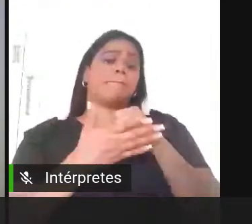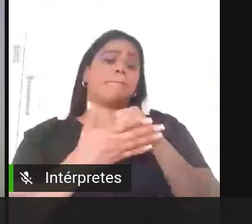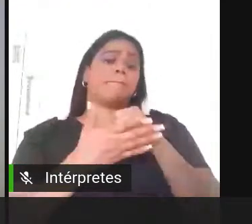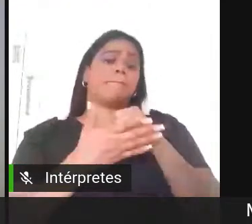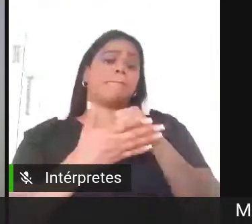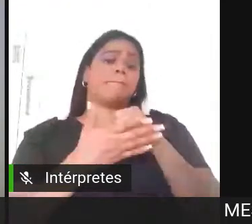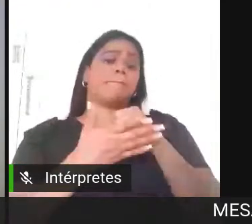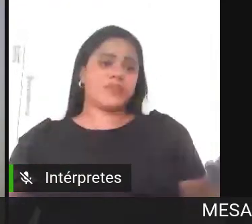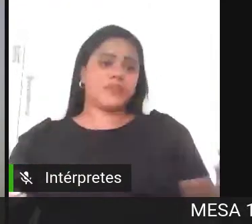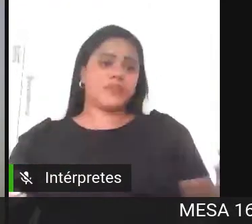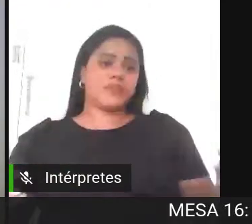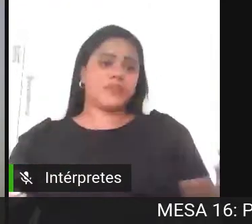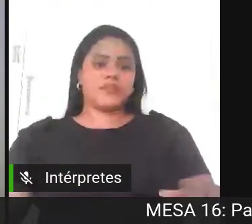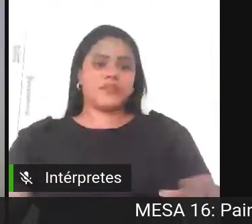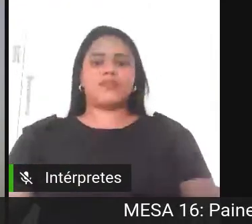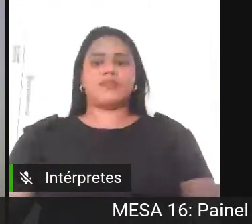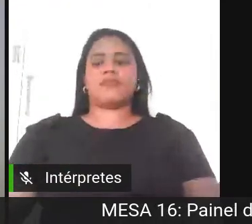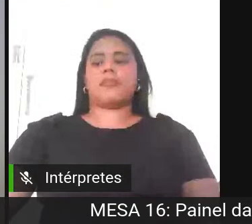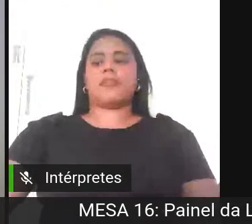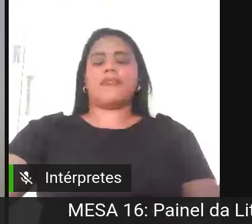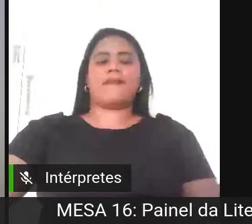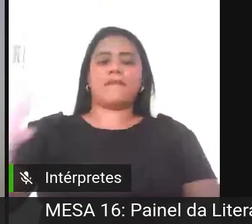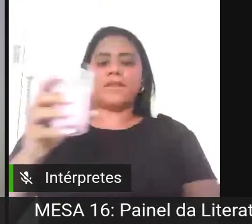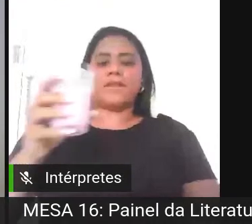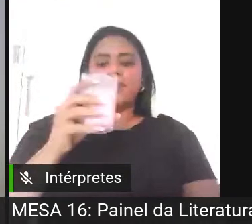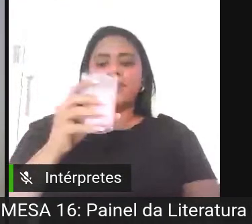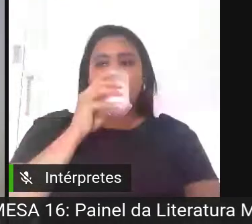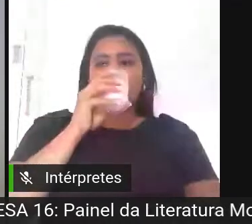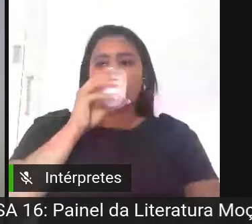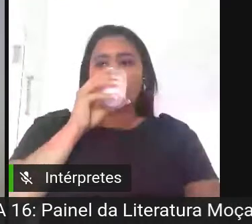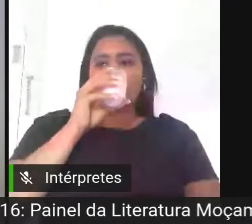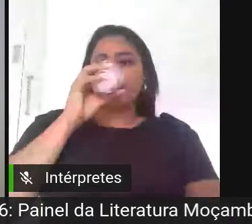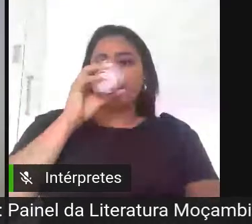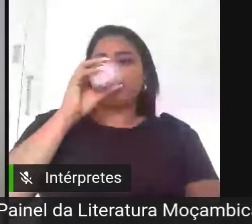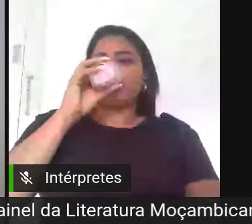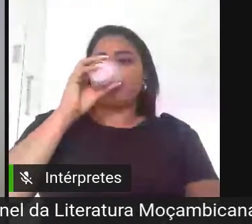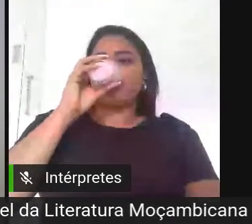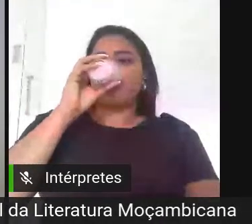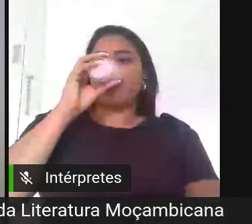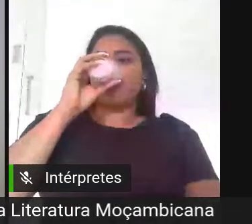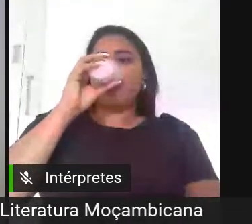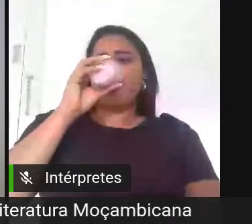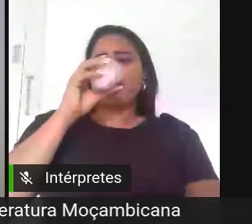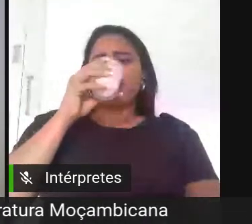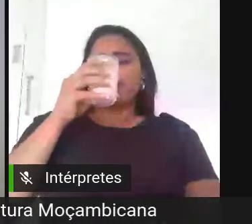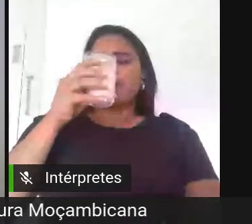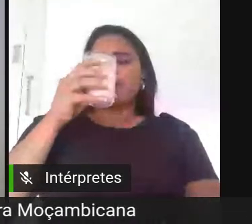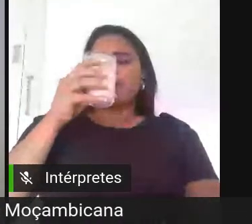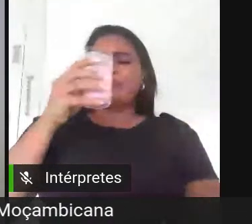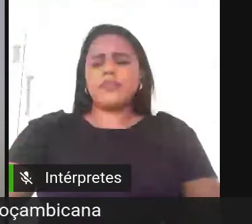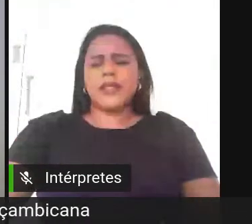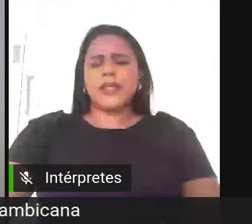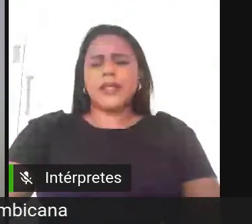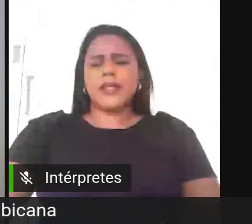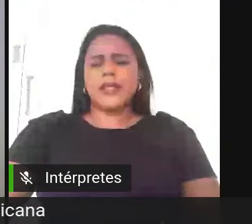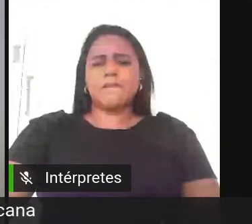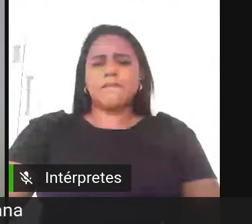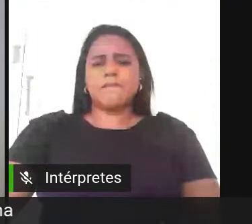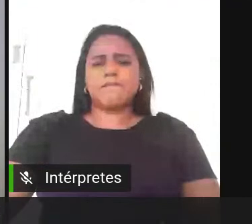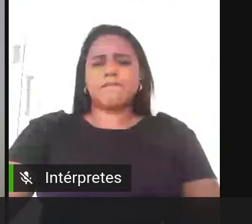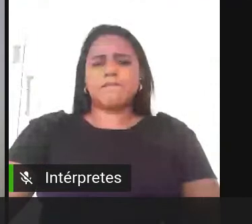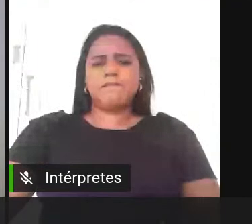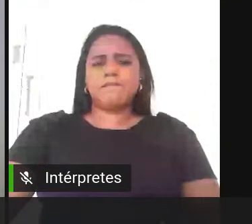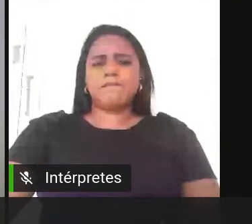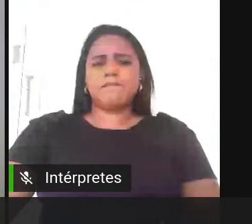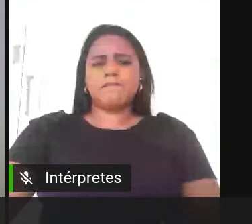Bom, Adelino. Carlos, deixa-me compreender quais são os temas, se bem é o caso, que